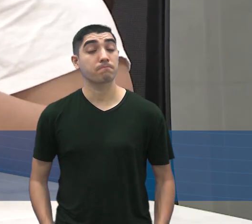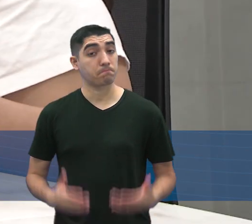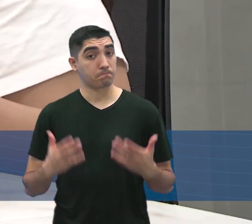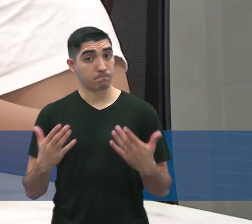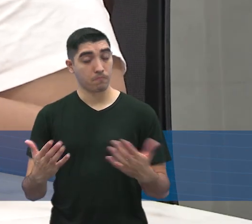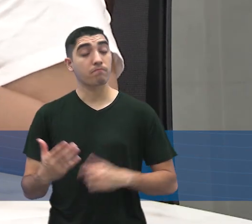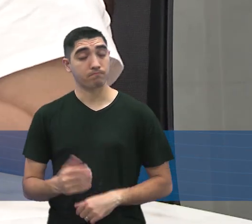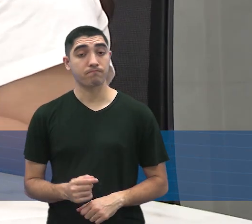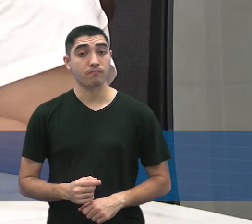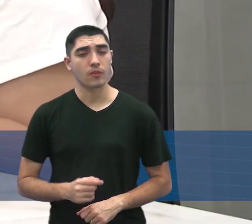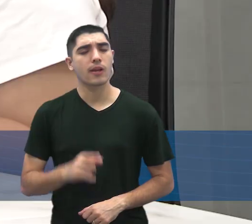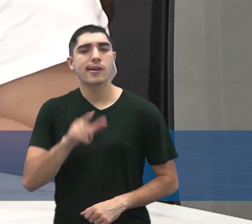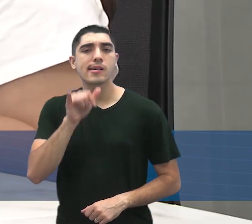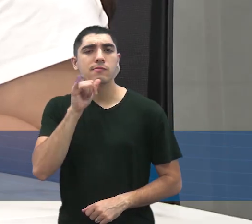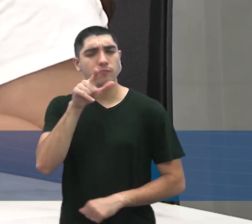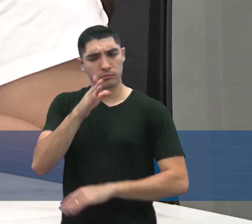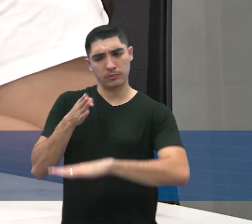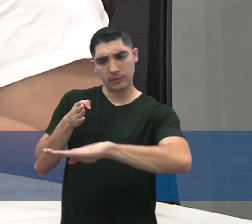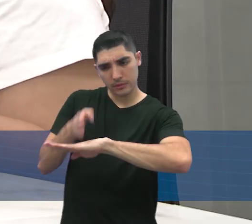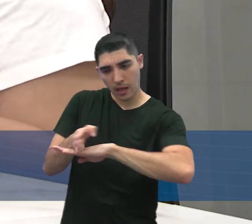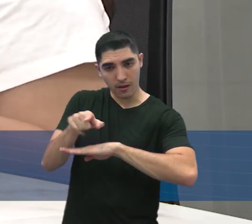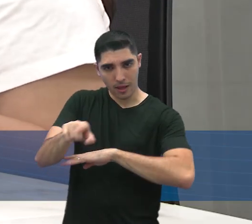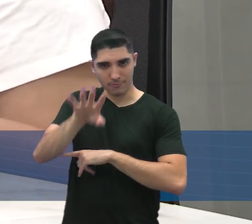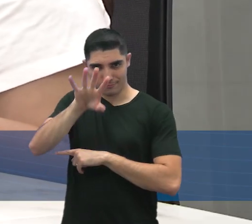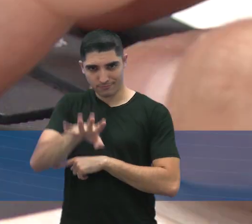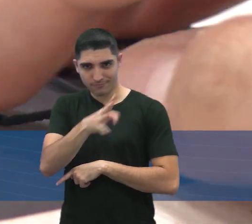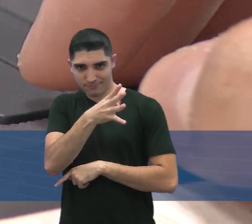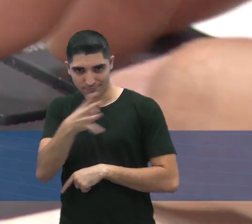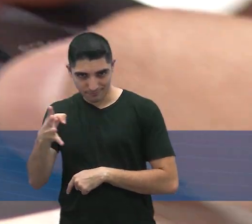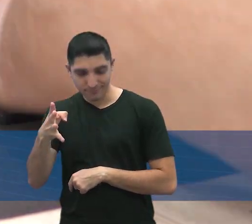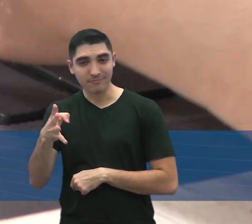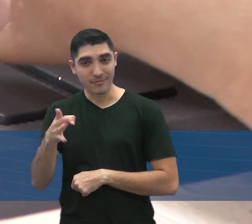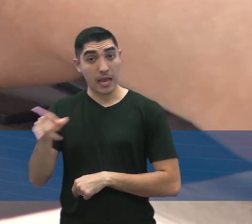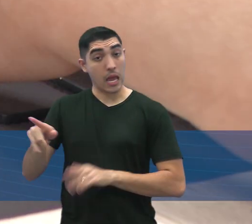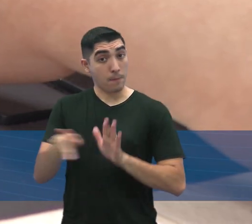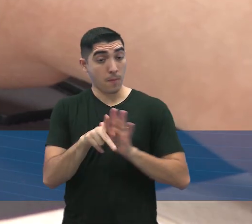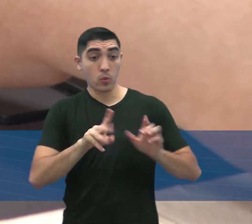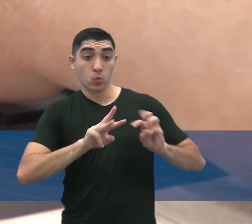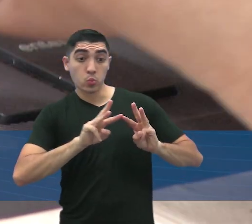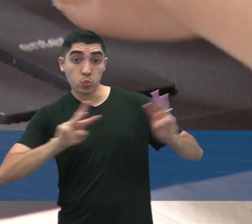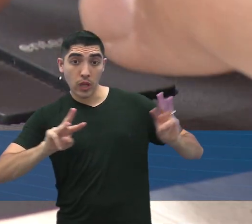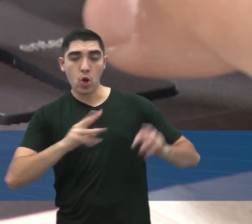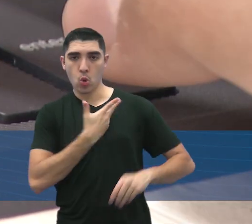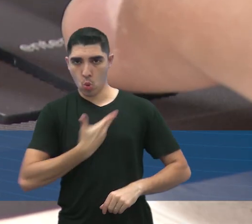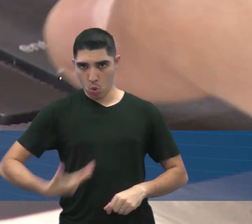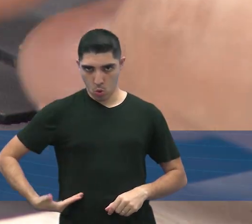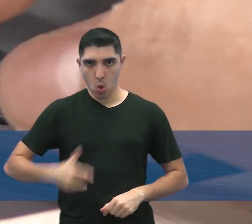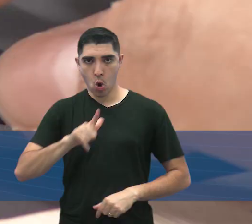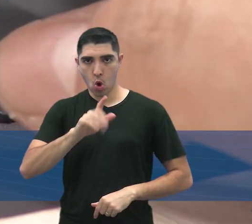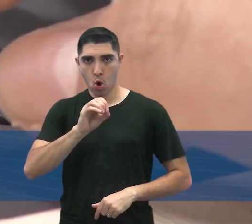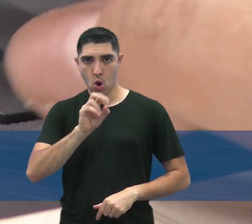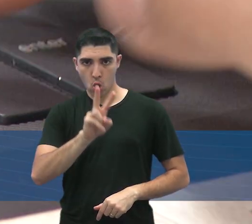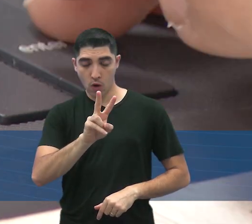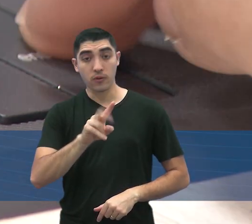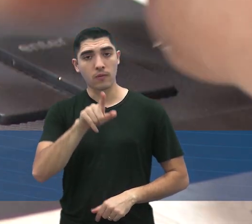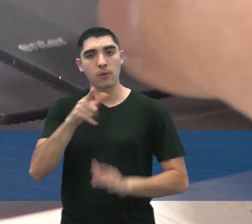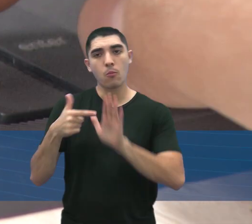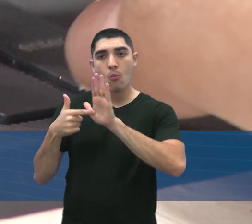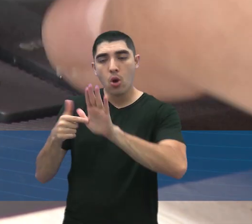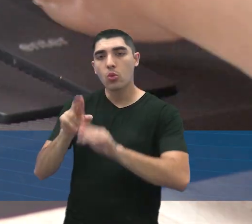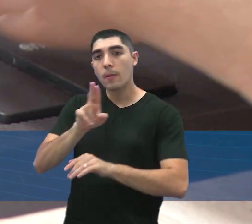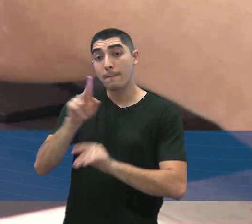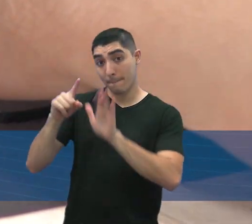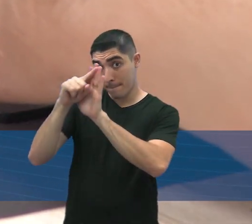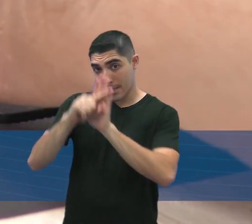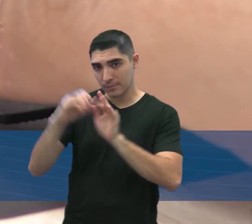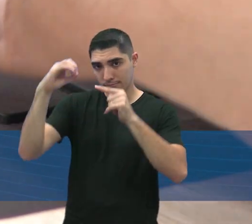Bom, pessoal, então, quando você acessa a planilha, né, que inclusive está disponível no site do Gov, é só acessar lá, pesquisar planilha de educação